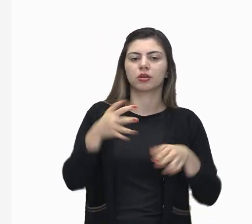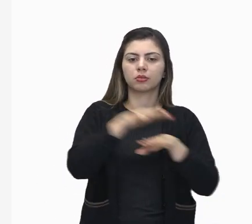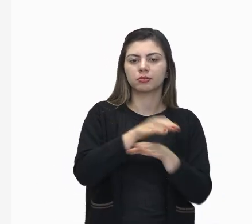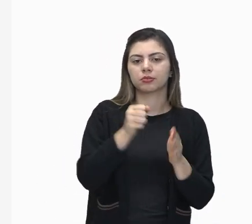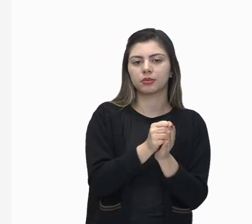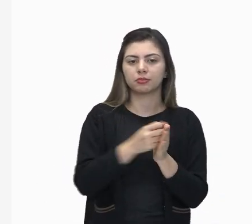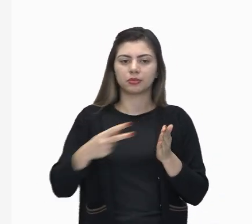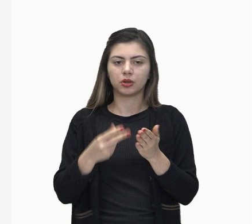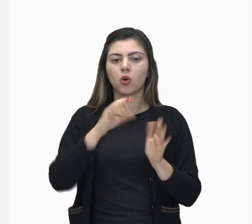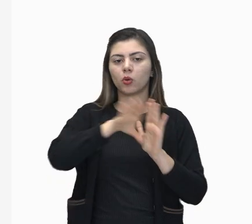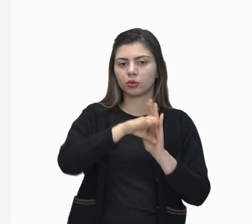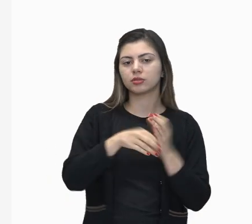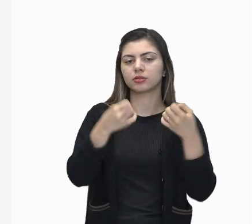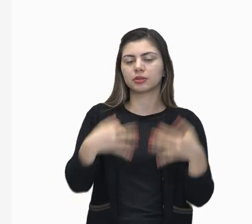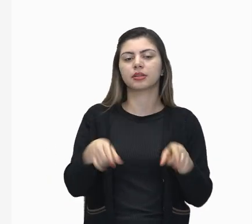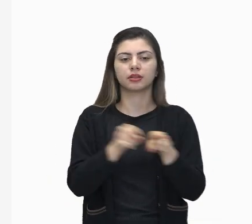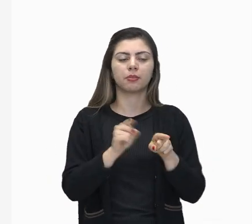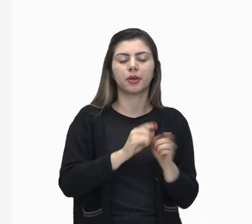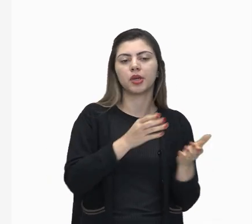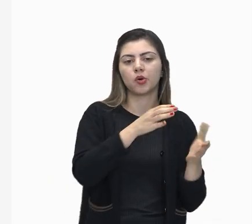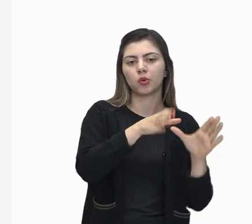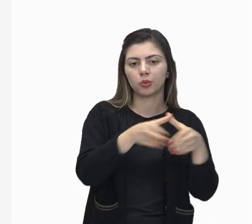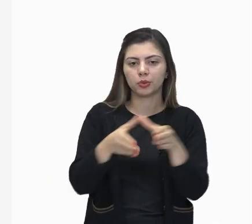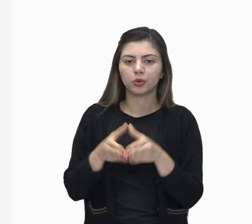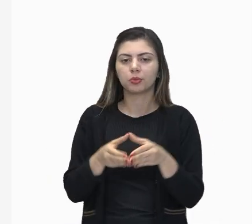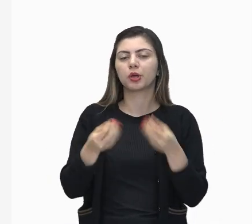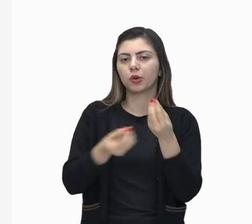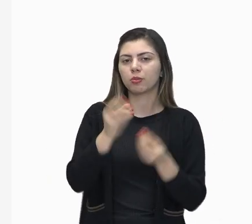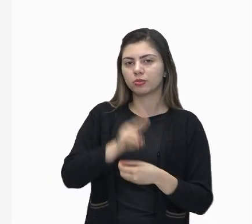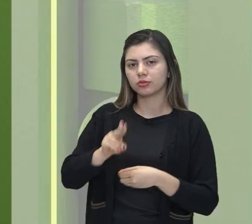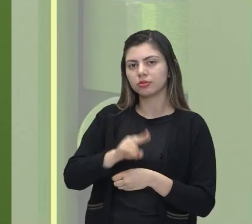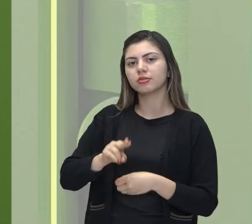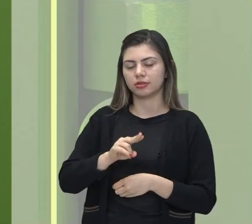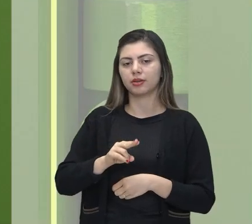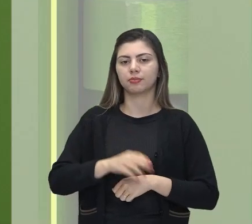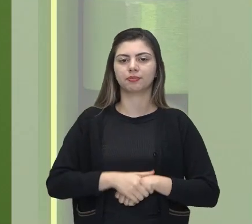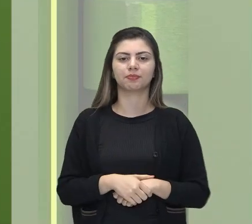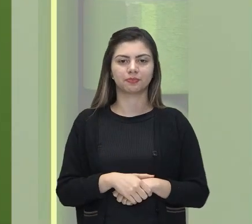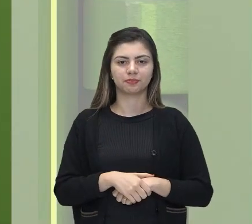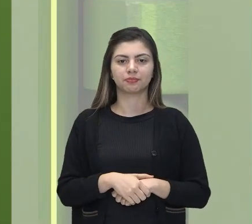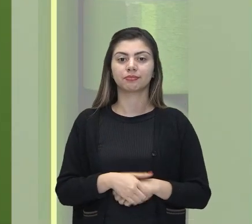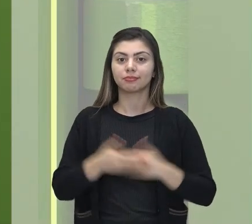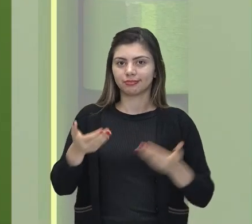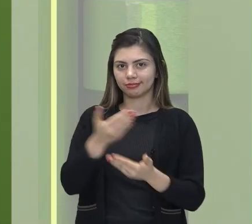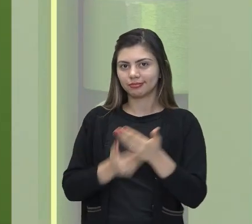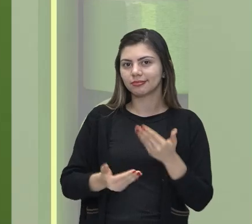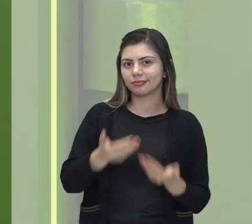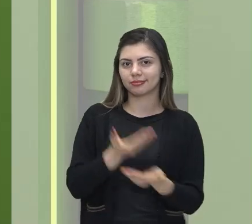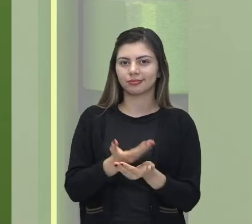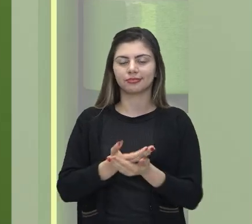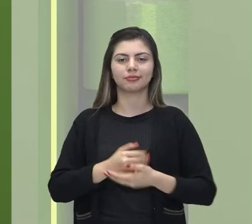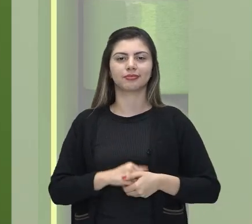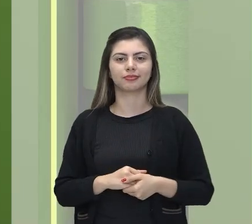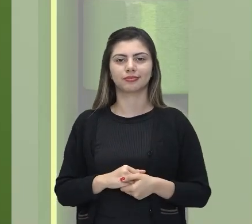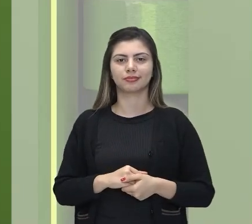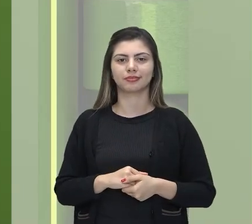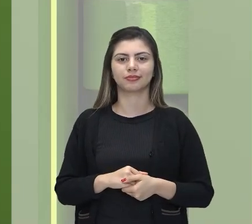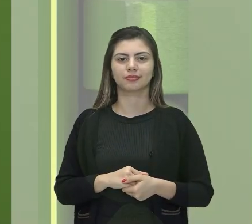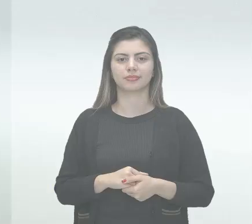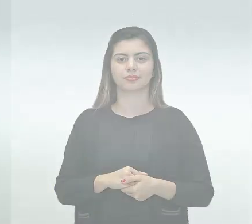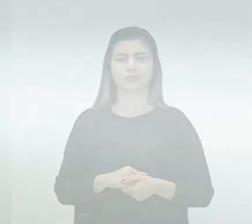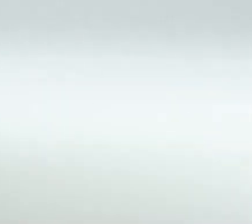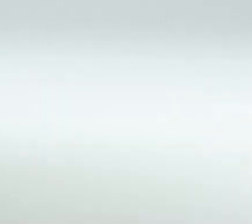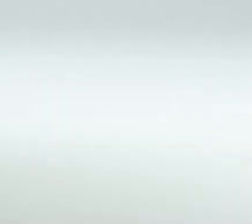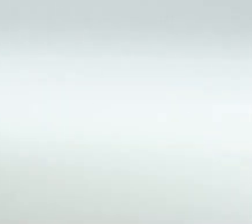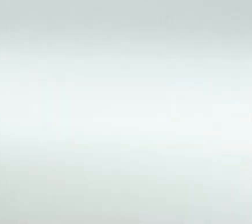óptica e classificação e aplicações no cotidiano. Então, agora vamos para a nossa aula.